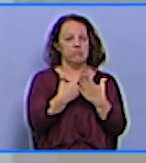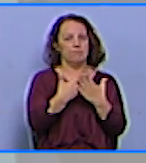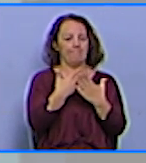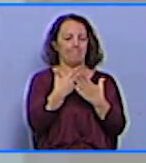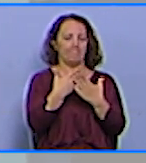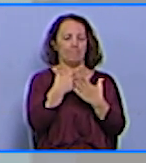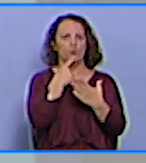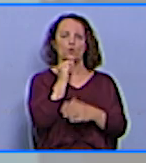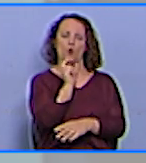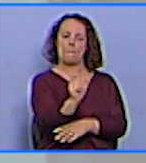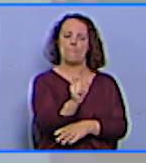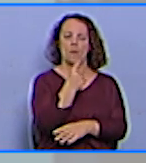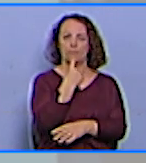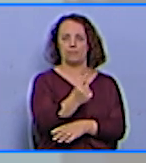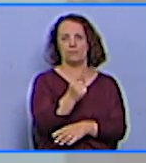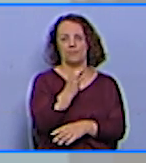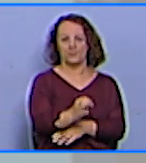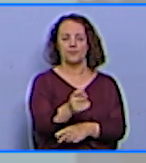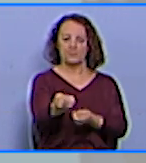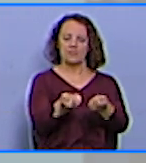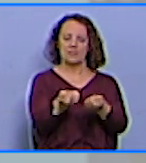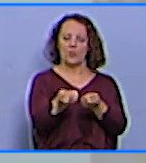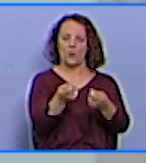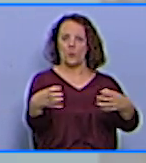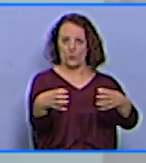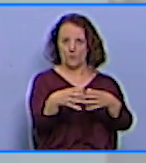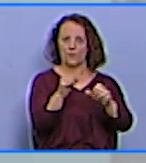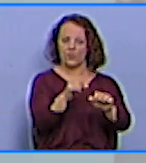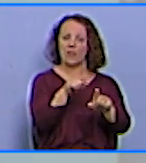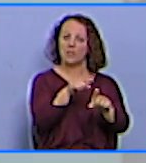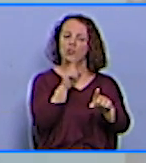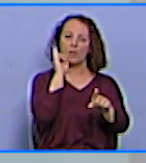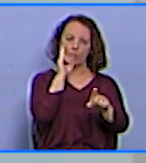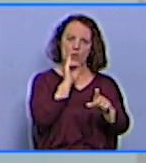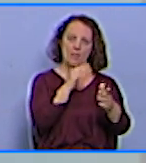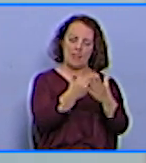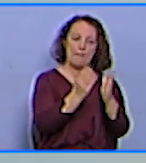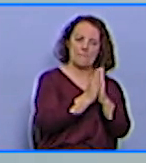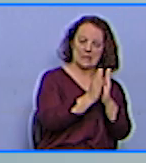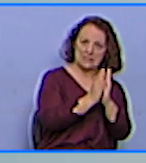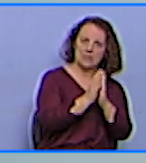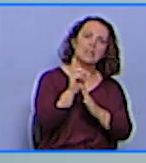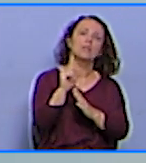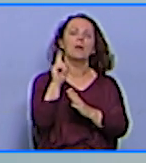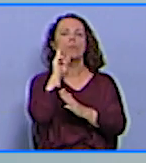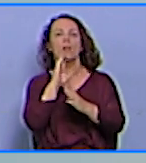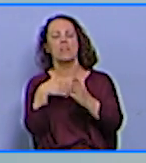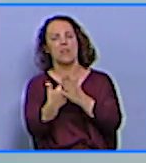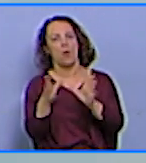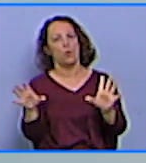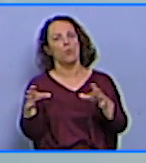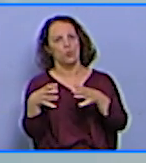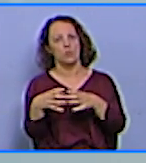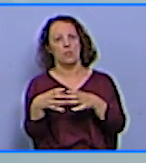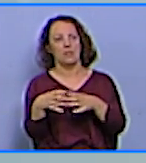logo a própria denominação, não é, do organismo? Que importância tem, seja para as celebrações da liturgia, seja para as comunidades,